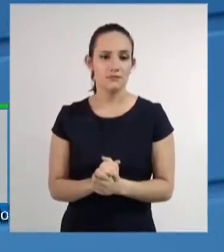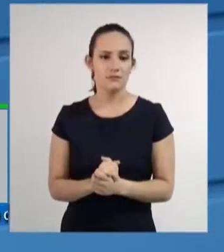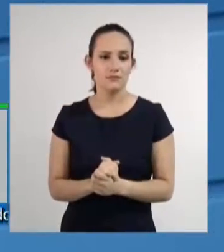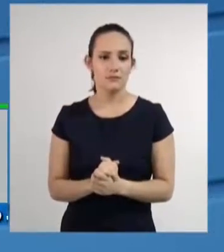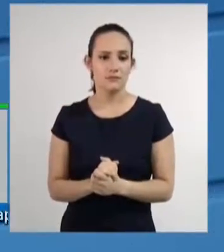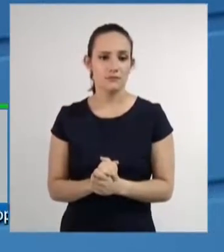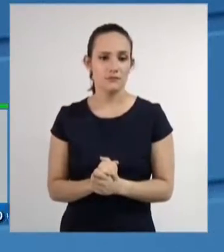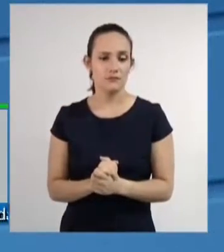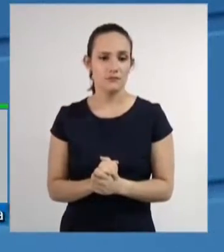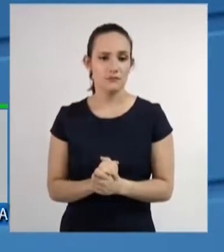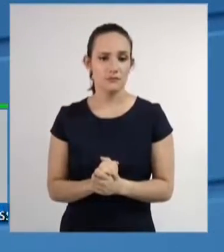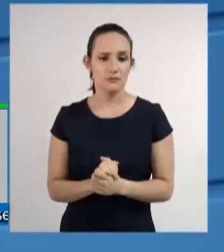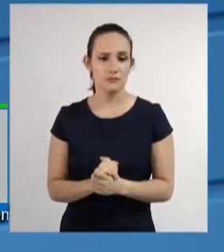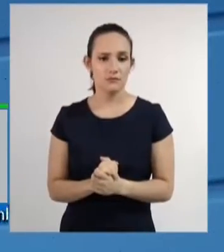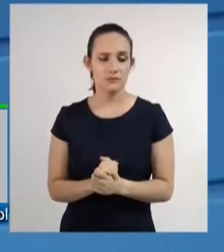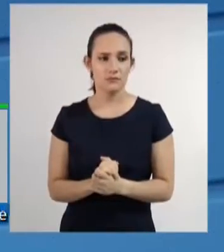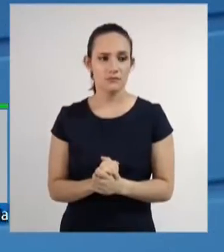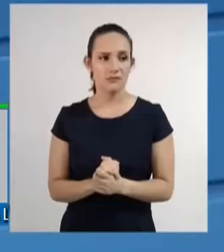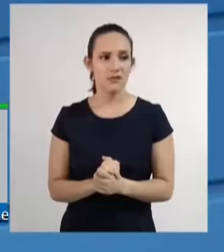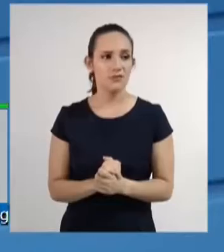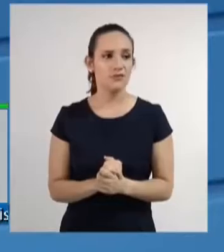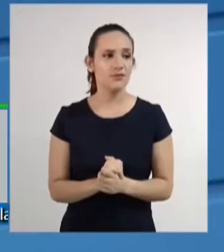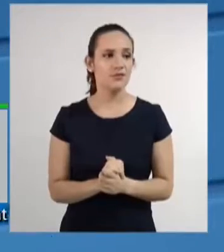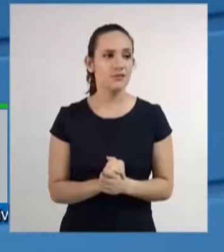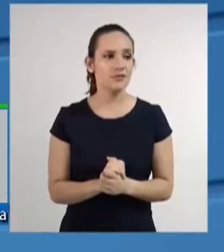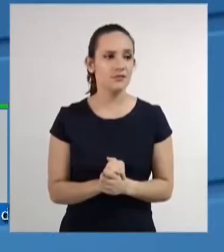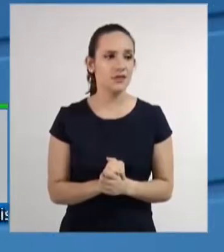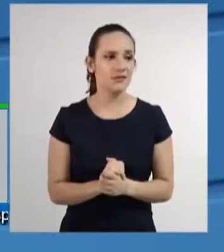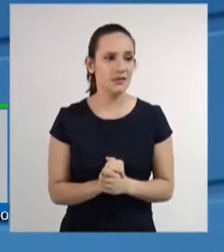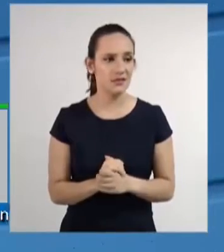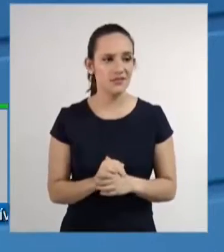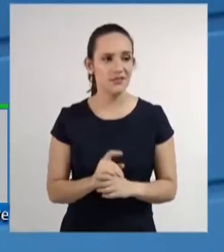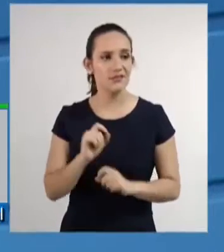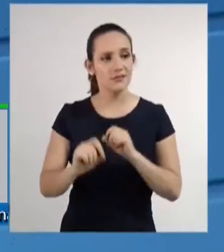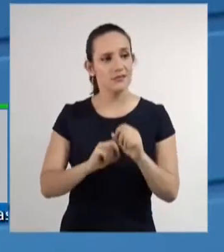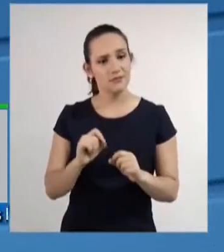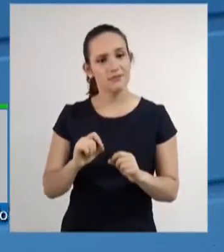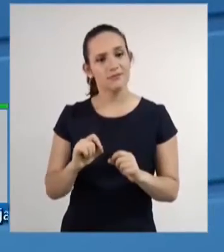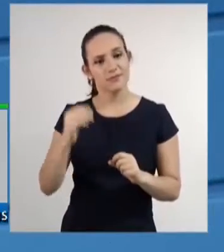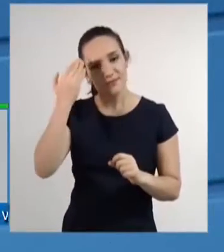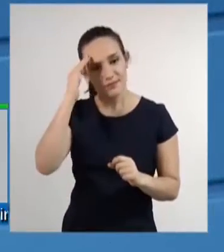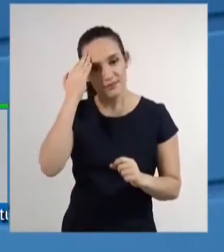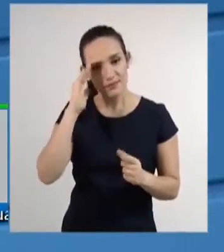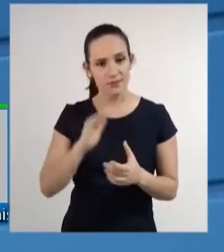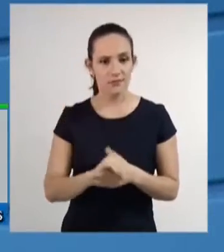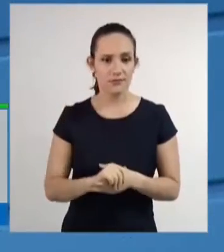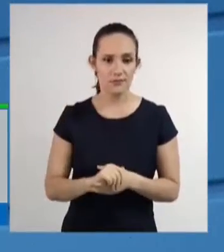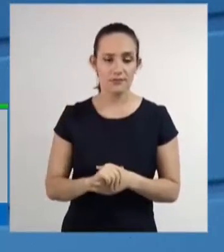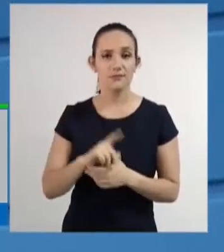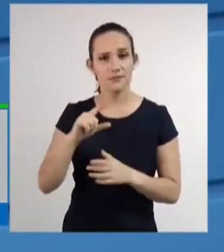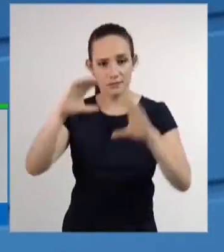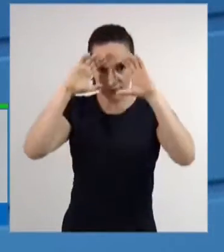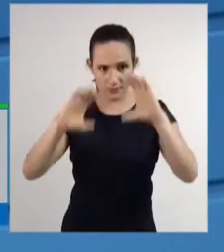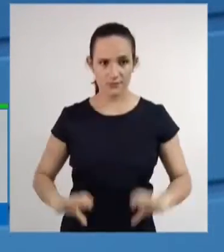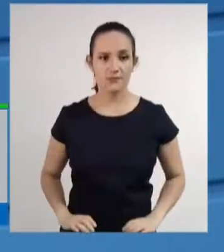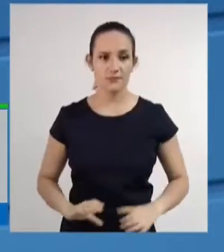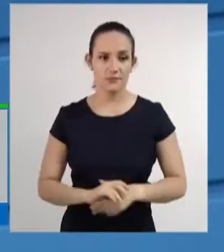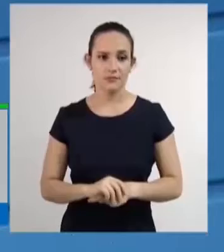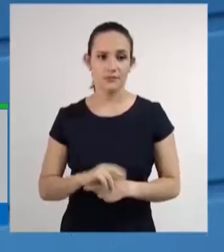Estou terminando, presidente. Ambição de ser alguém, fazer com que se reconheçam como